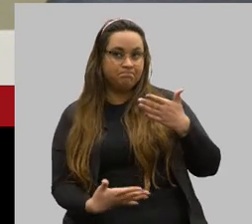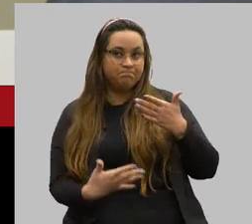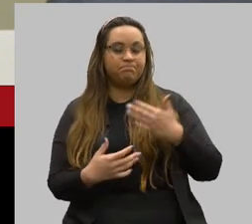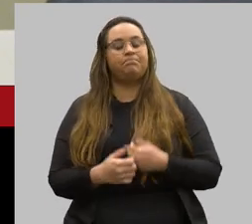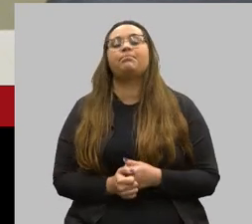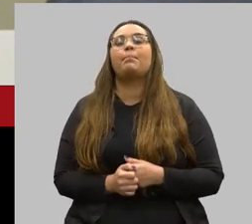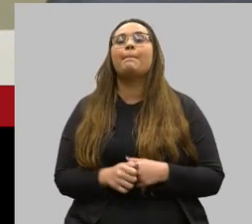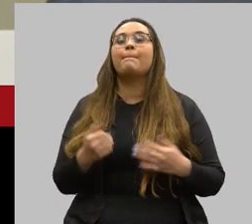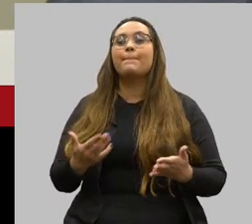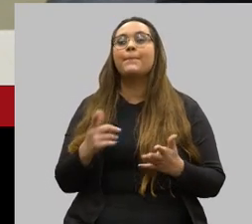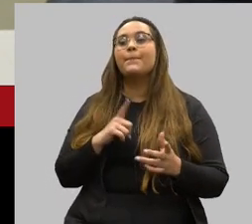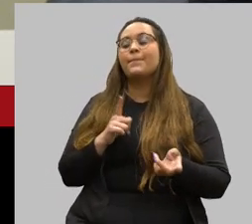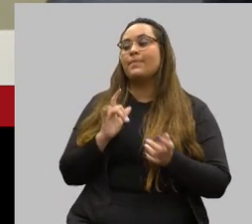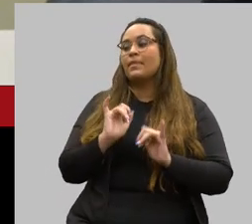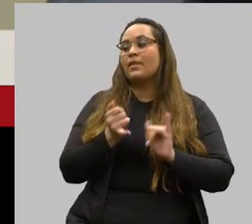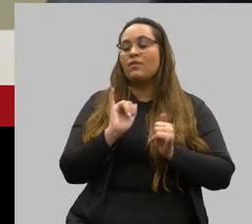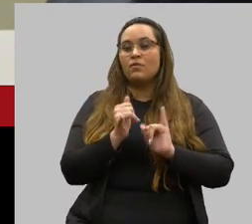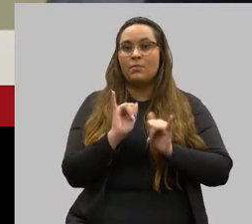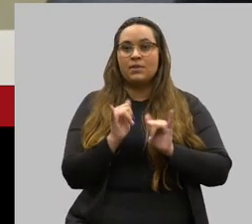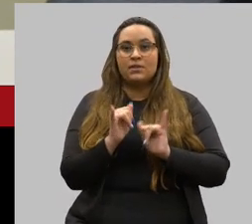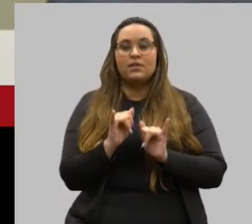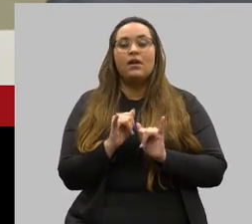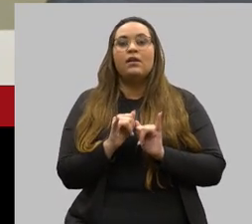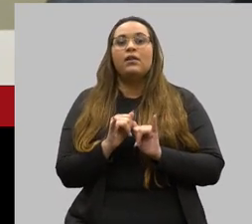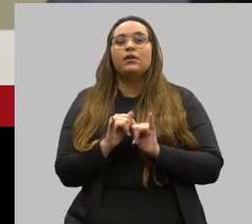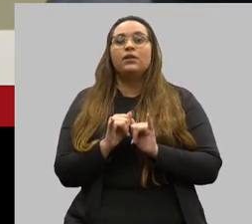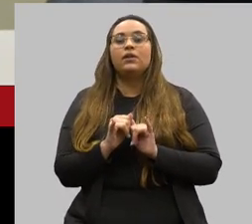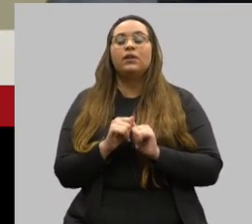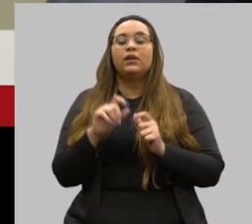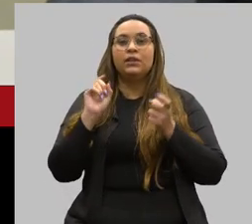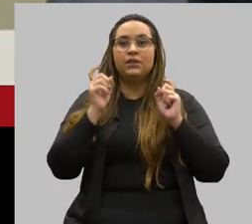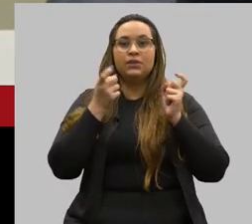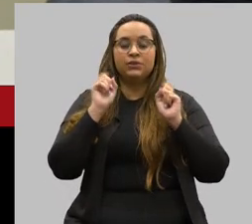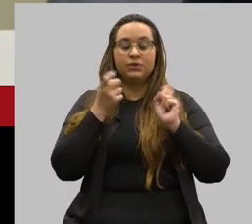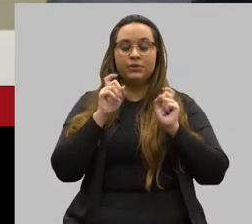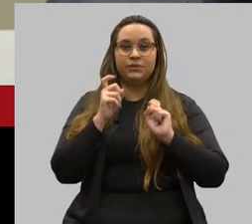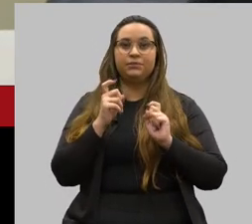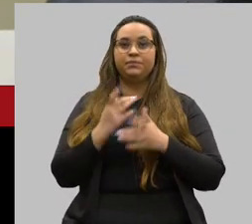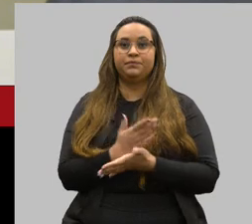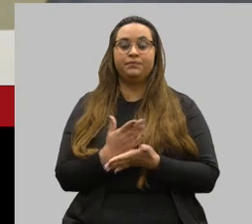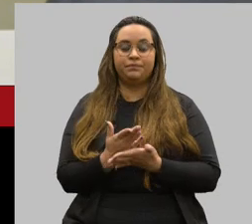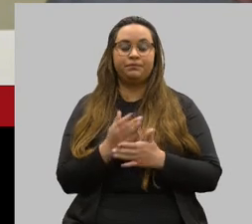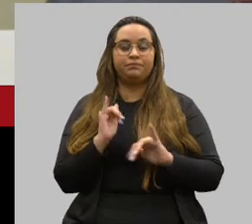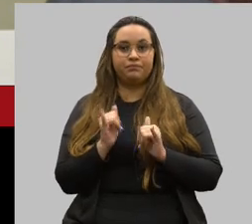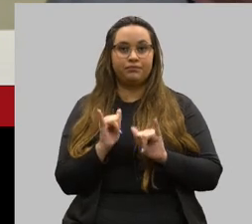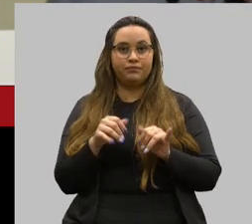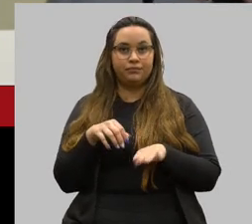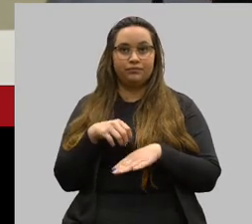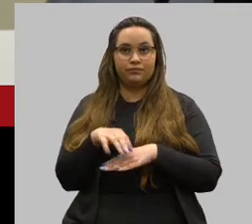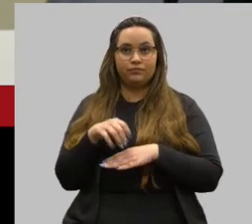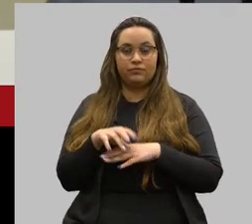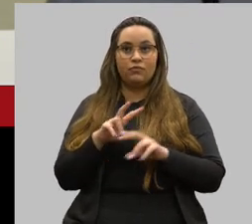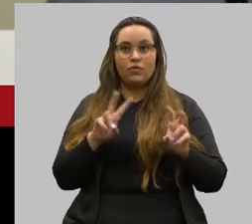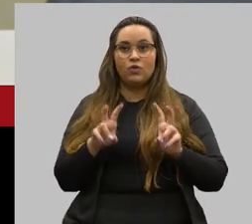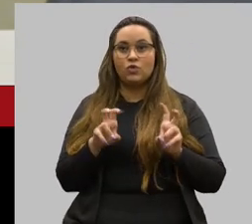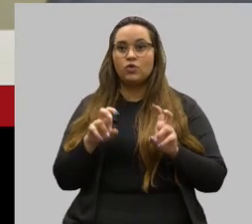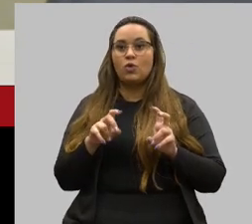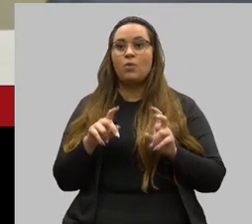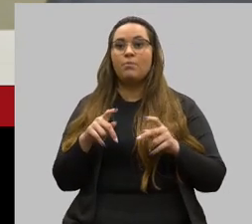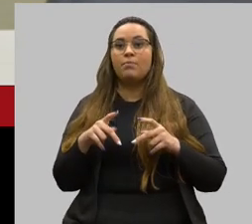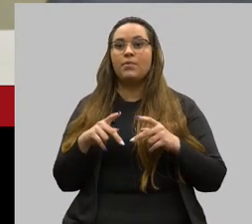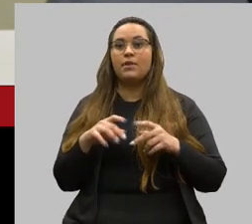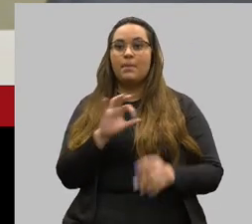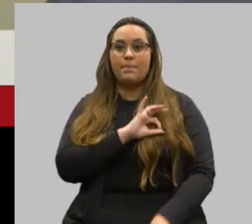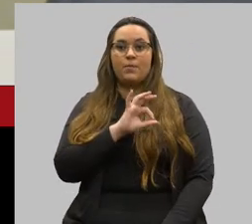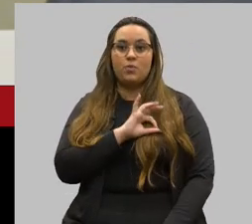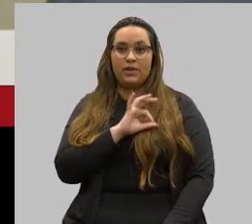destina a prestar informações esta reunião se destina a prestar informações sobre gestão da Polícia Civil de Minas Gerais